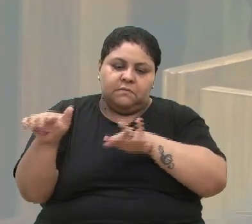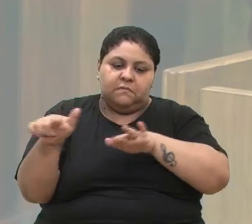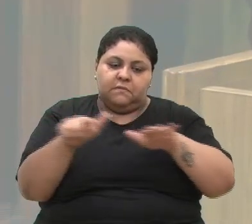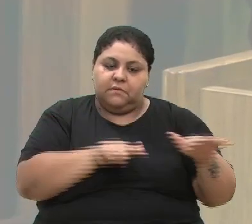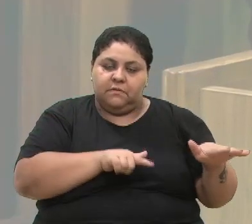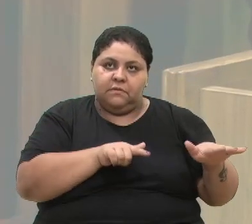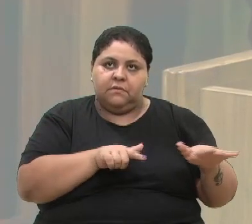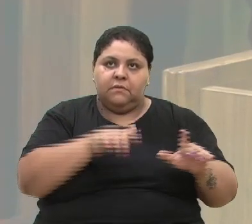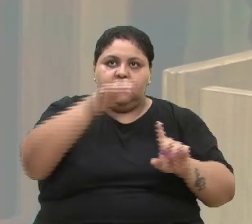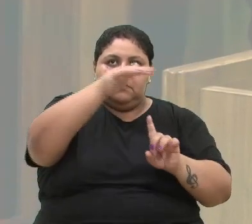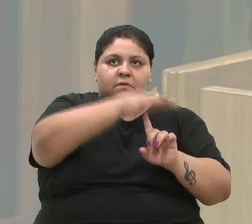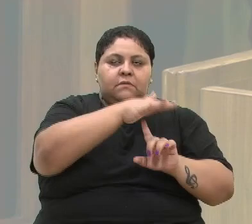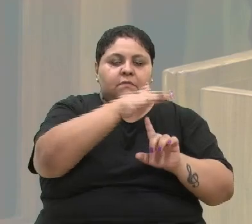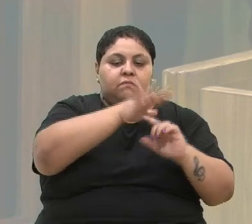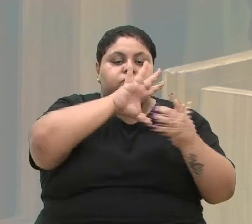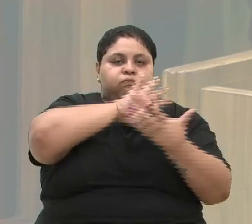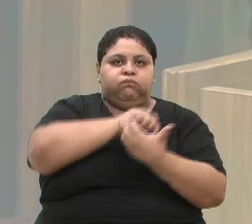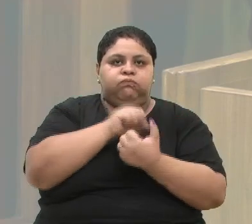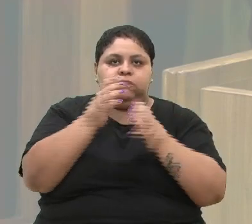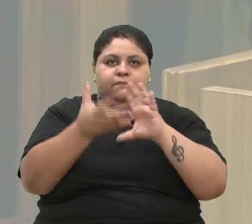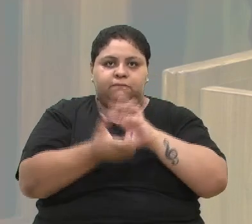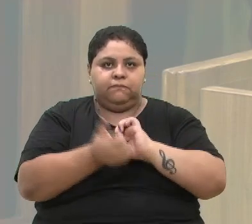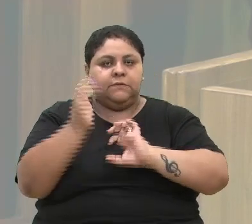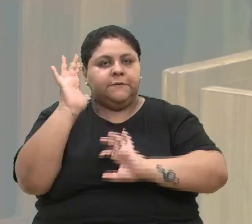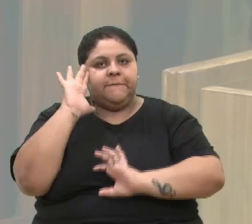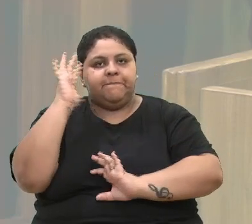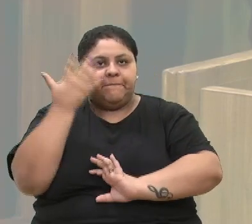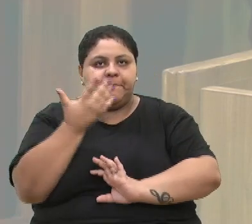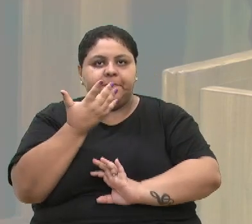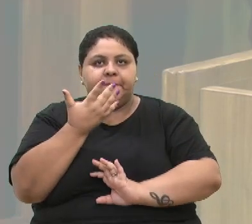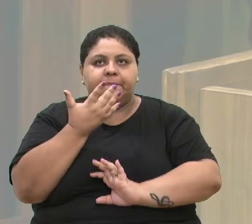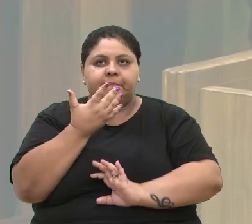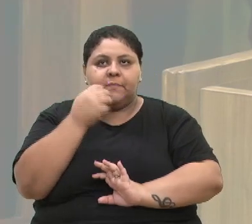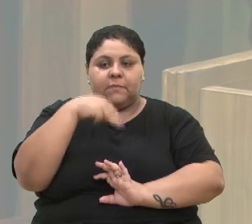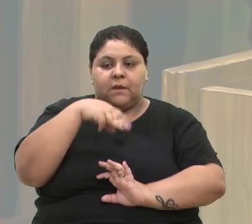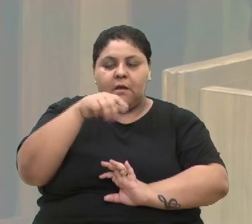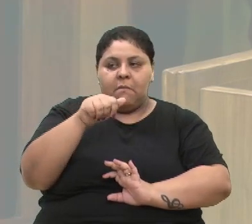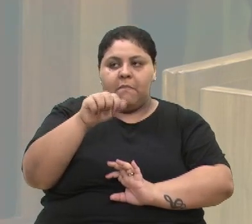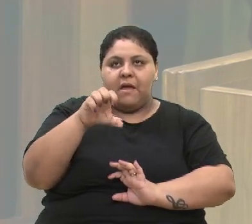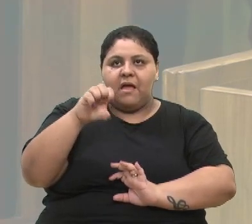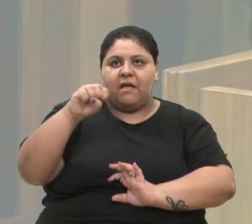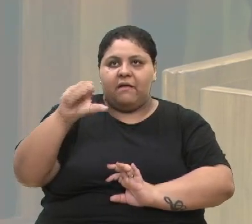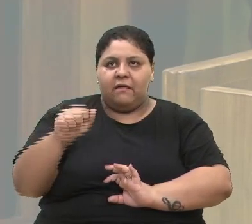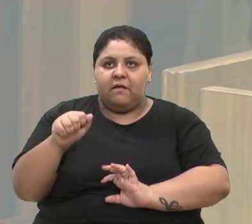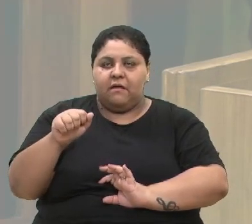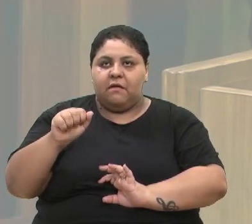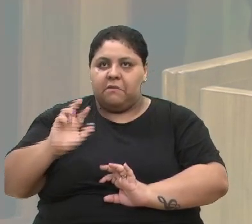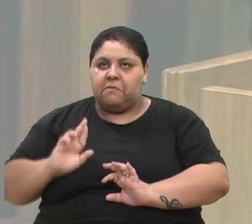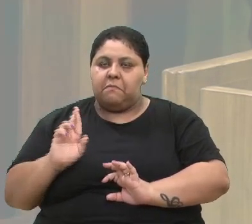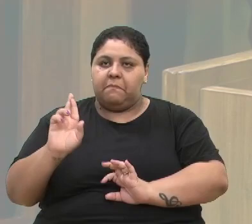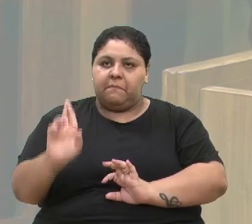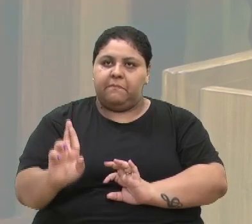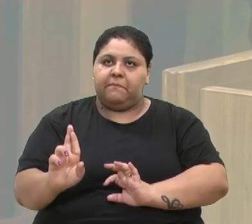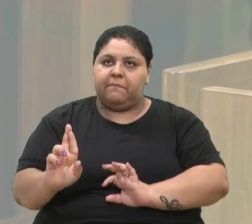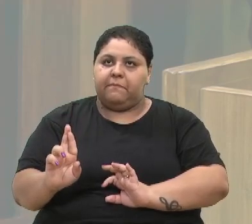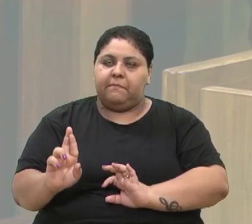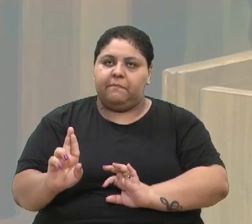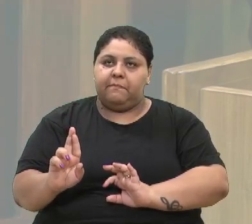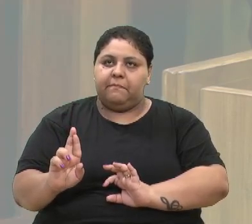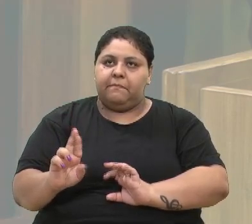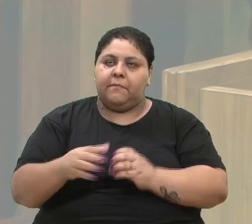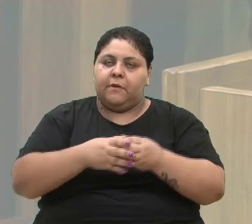A feira de artesanato vai acontecer ali na Maesa. Em nome da